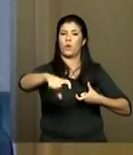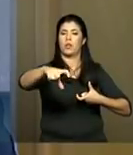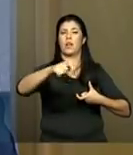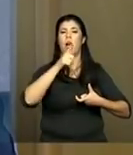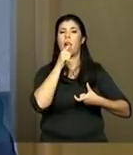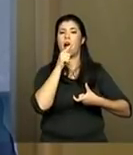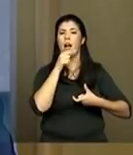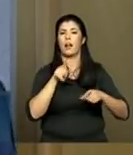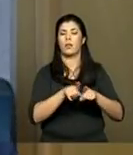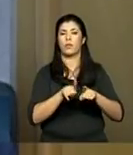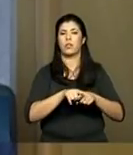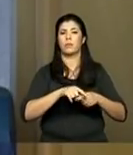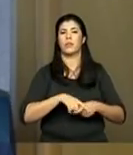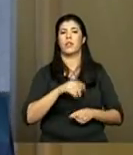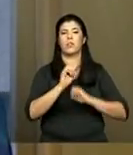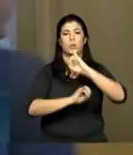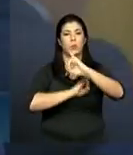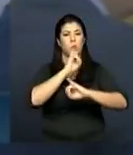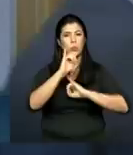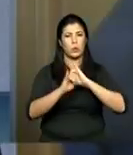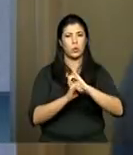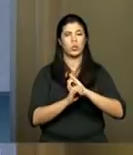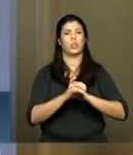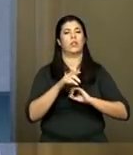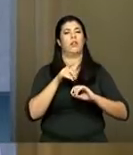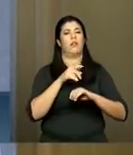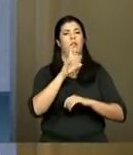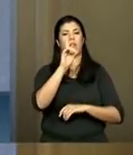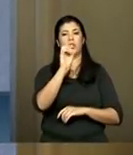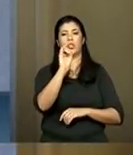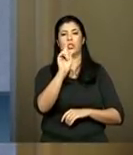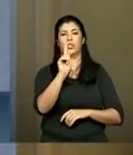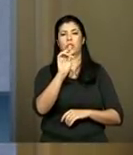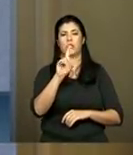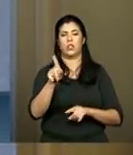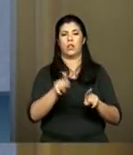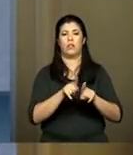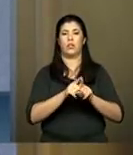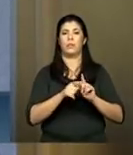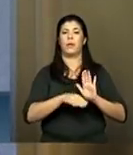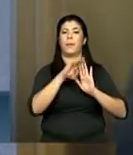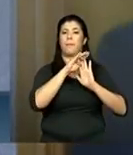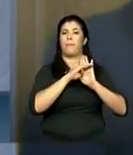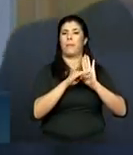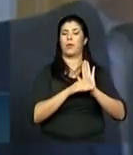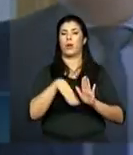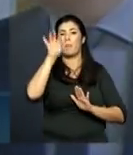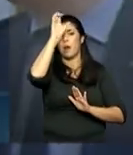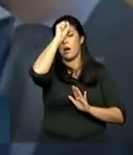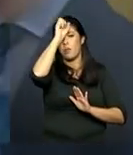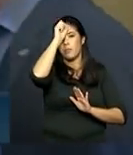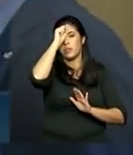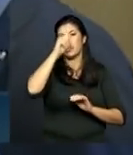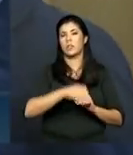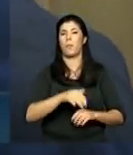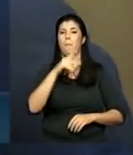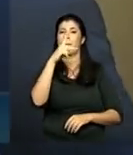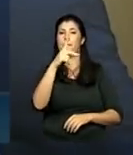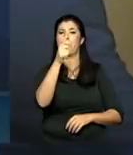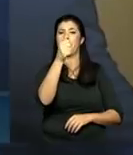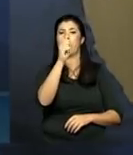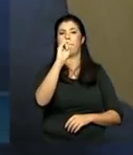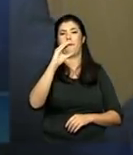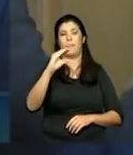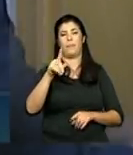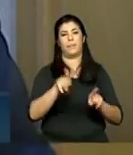siderúrgica, cinturão digital e várias outras ações, como o programa de alfabetização na idade certa, PAIC, e além da